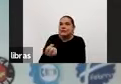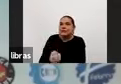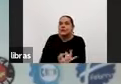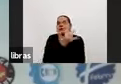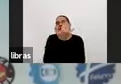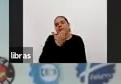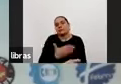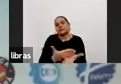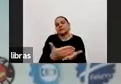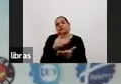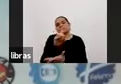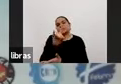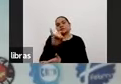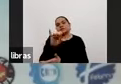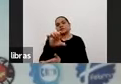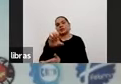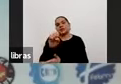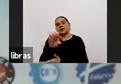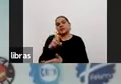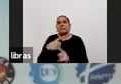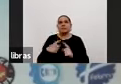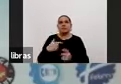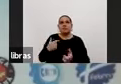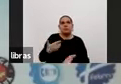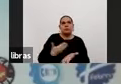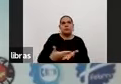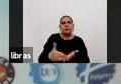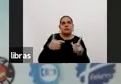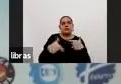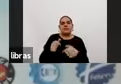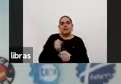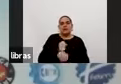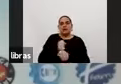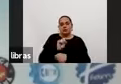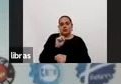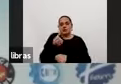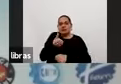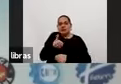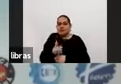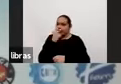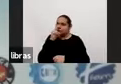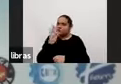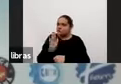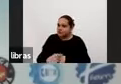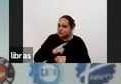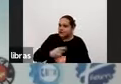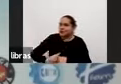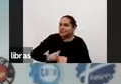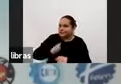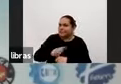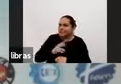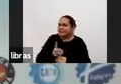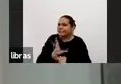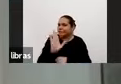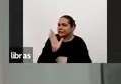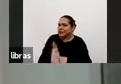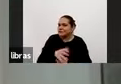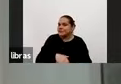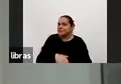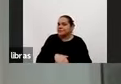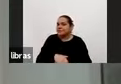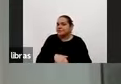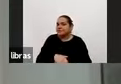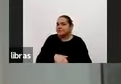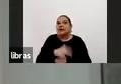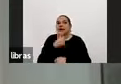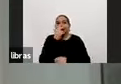mas eu entrei aqui em 86 e o Diese acho que já existia, já estava aqui, né? Diese é de